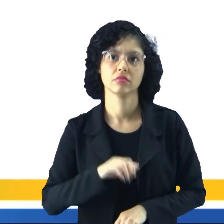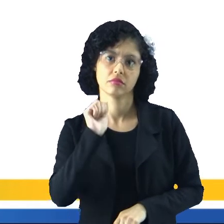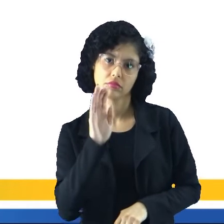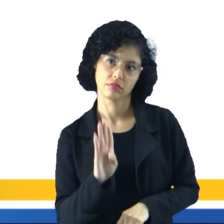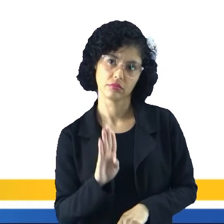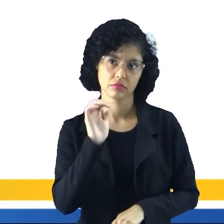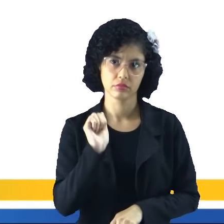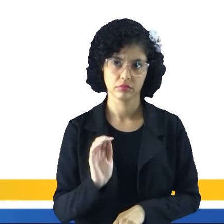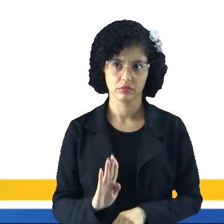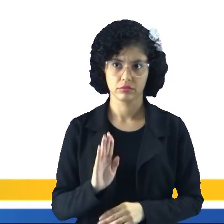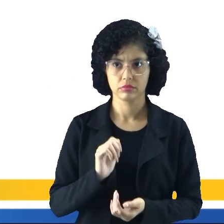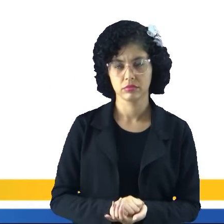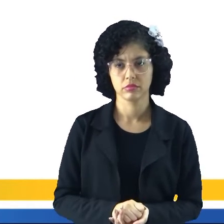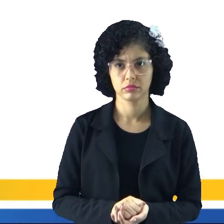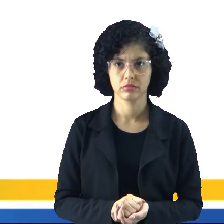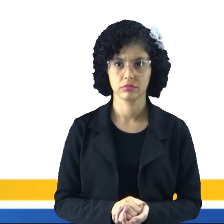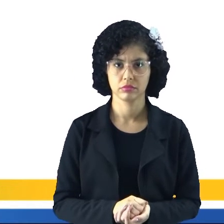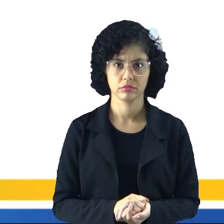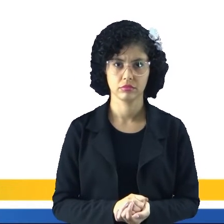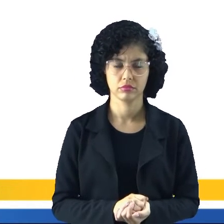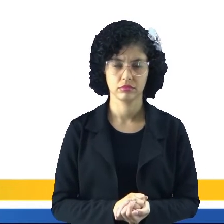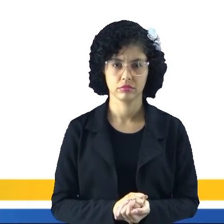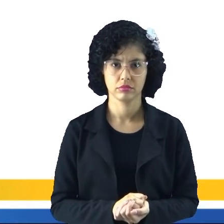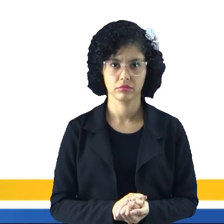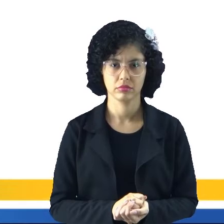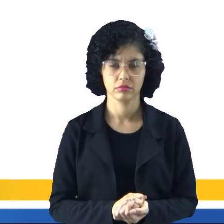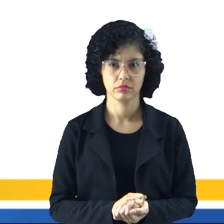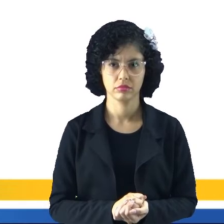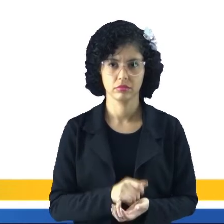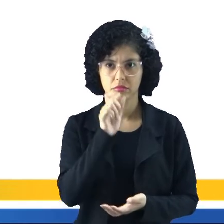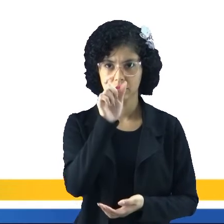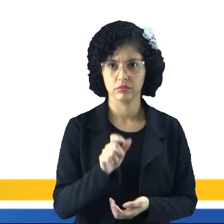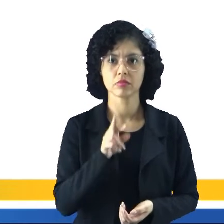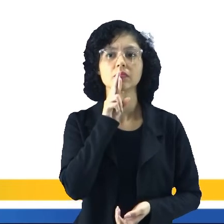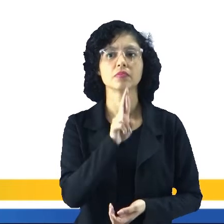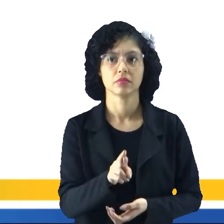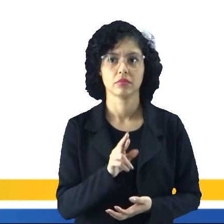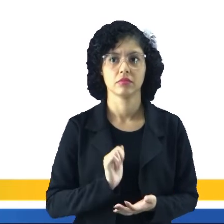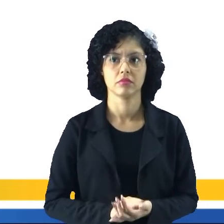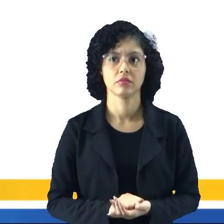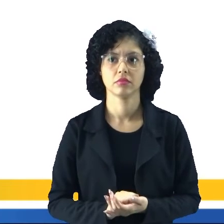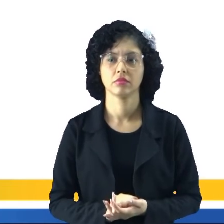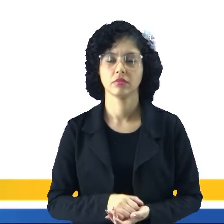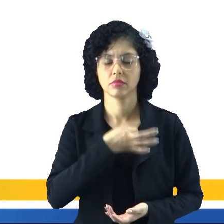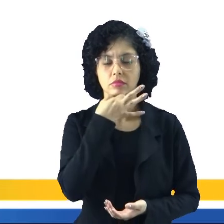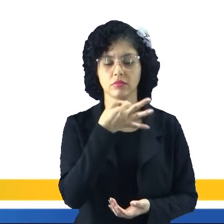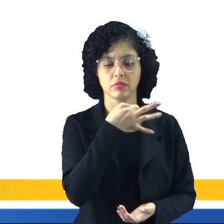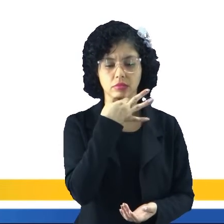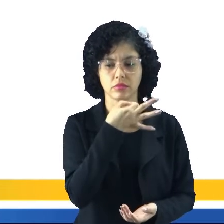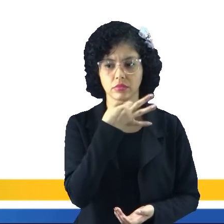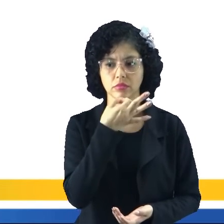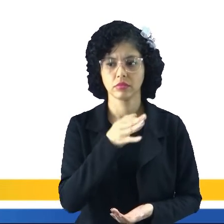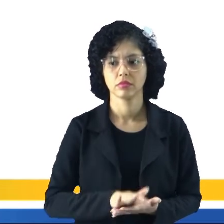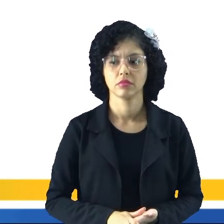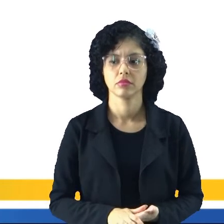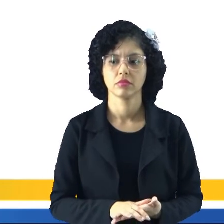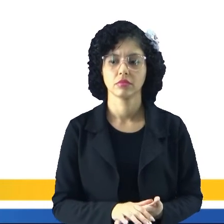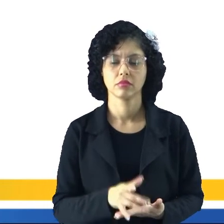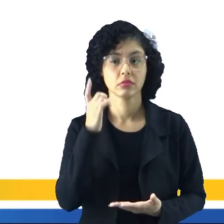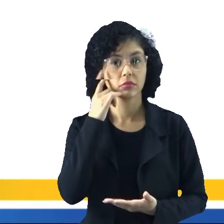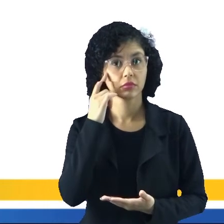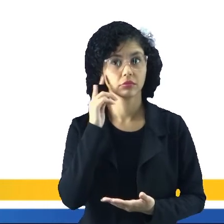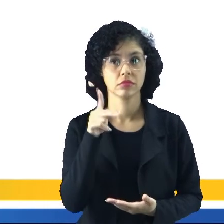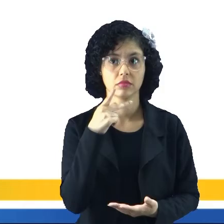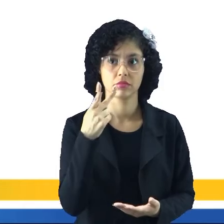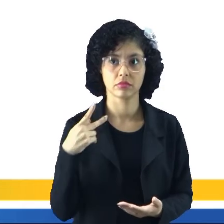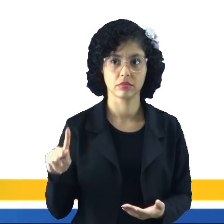agora. Claro que a outra, né, mas o personagem que respondeu, deu a opinião dele, disse que não concordava com ele, pensou que ele